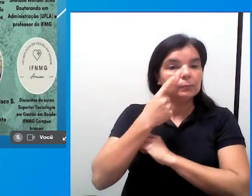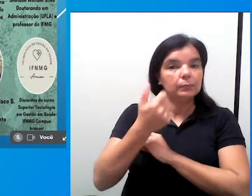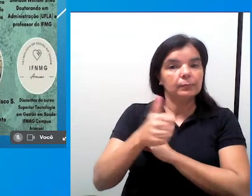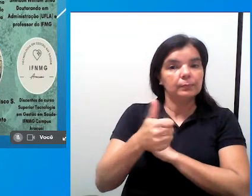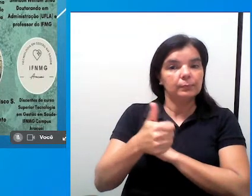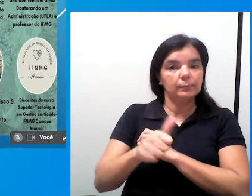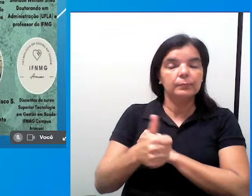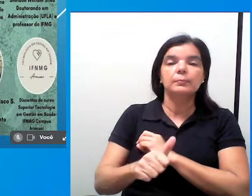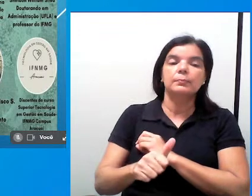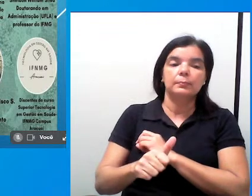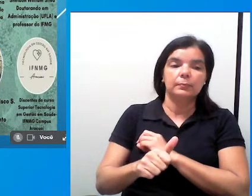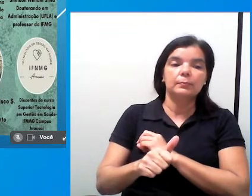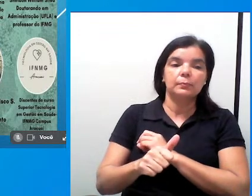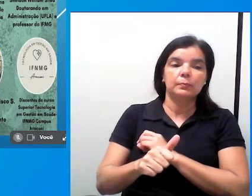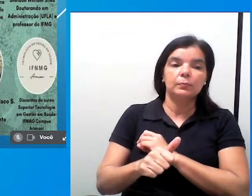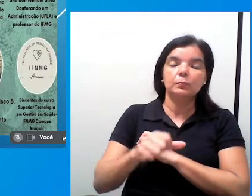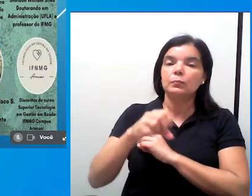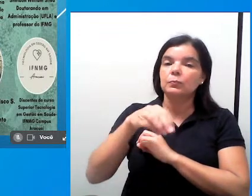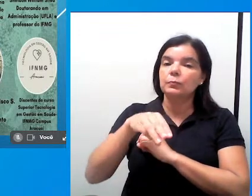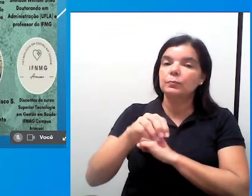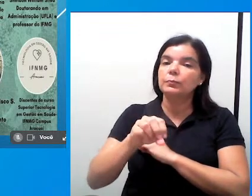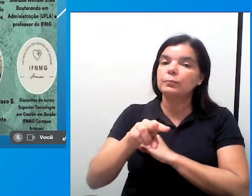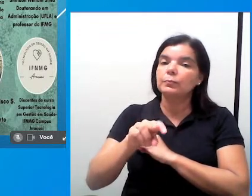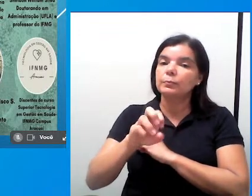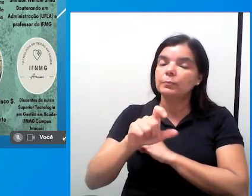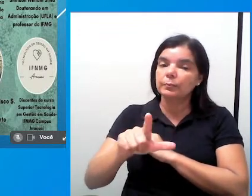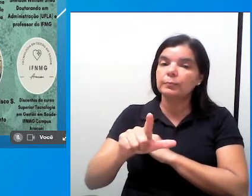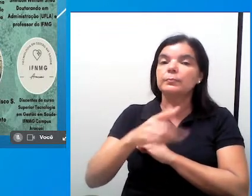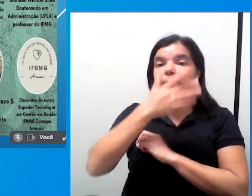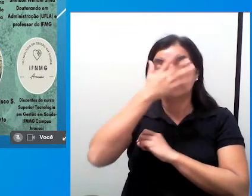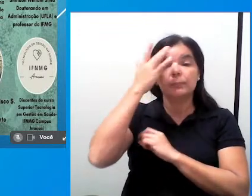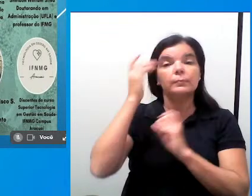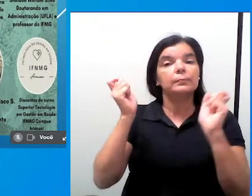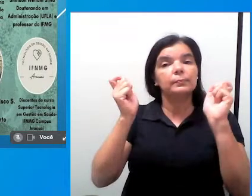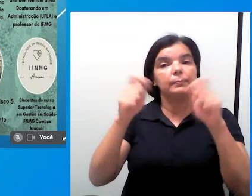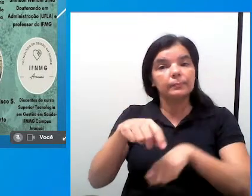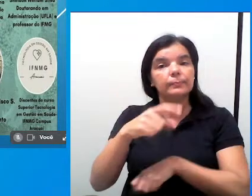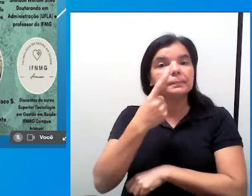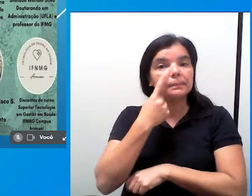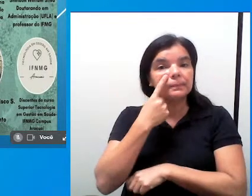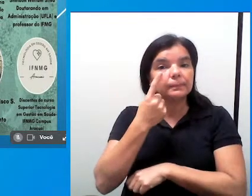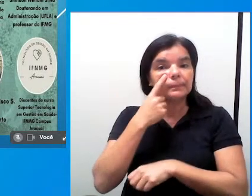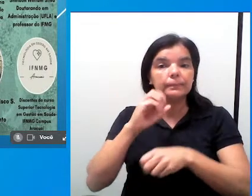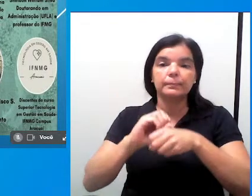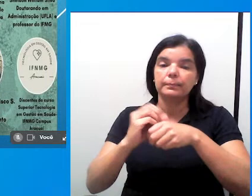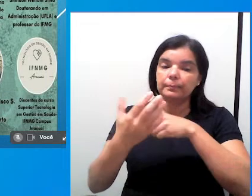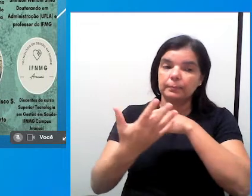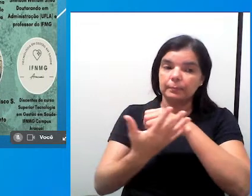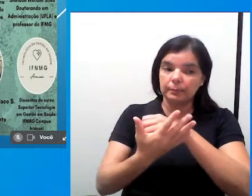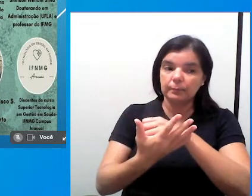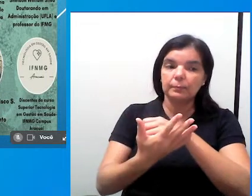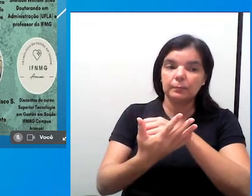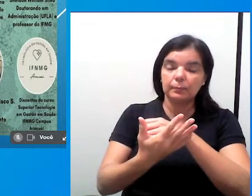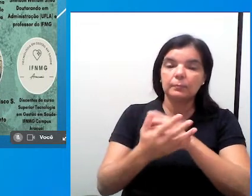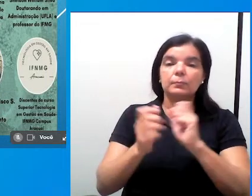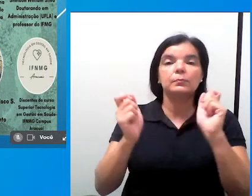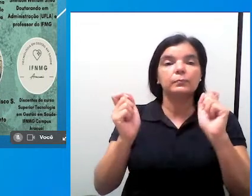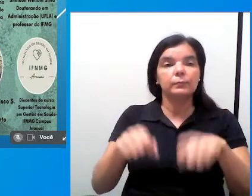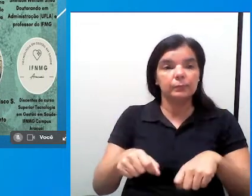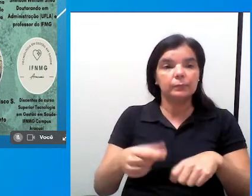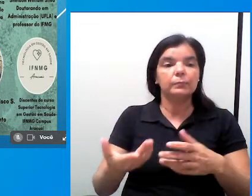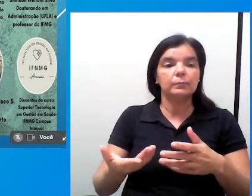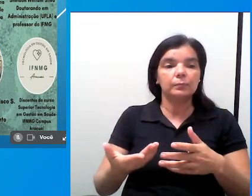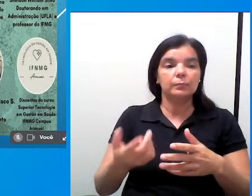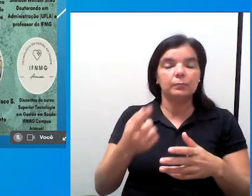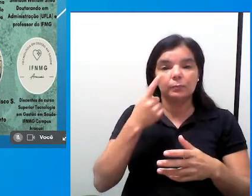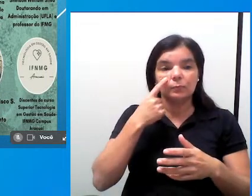de média móvel dos casos da Covid para que as pessoas pudessem acompanhar isso, né? A média móvel que foi a